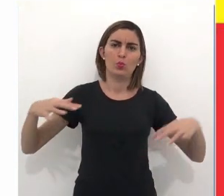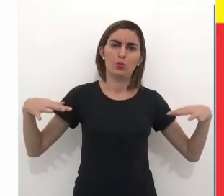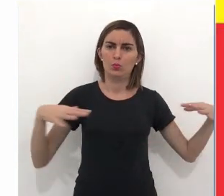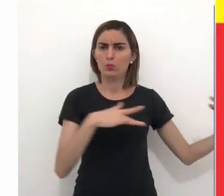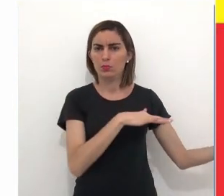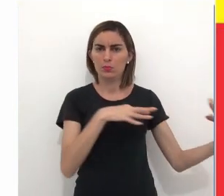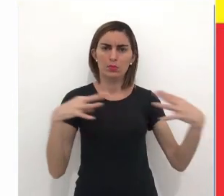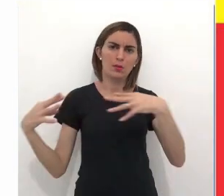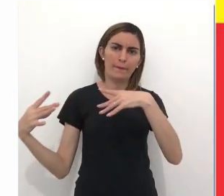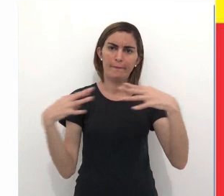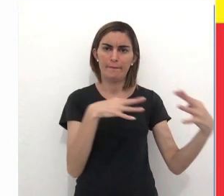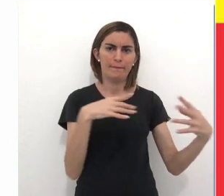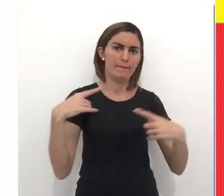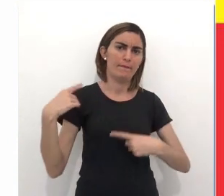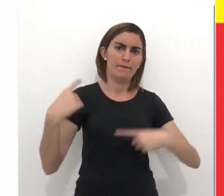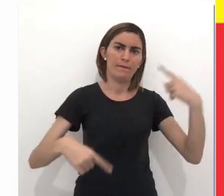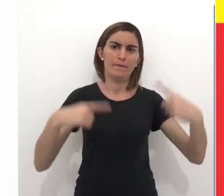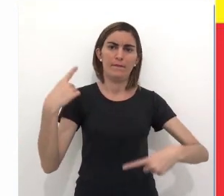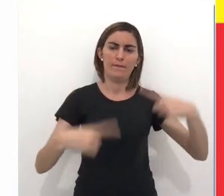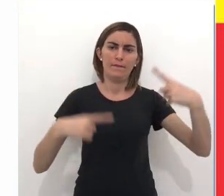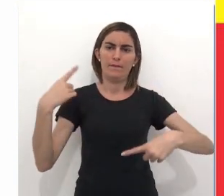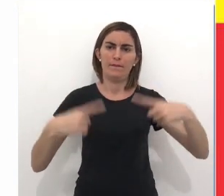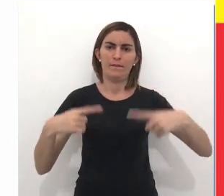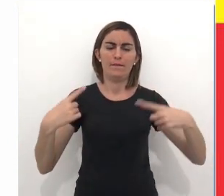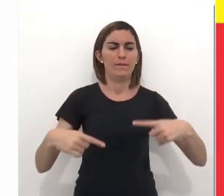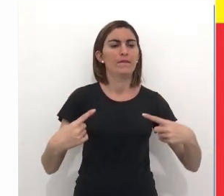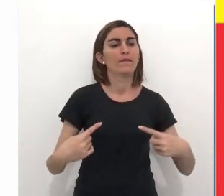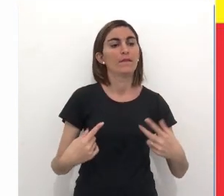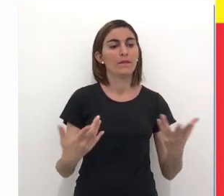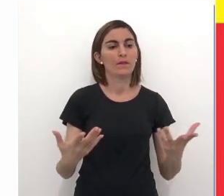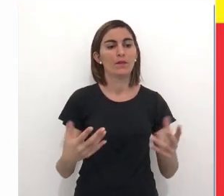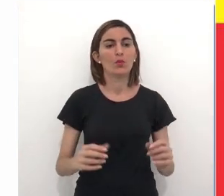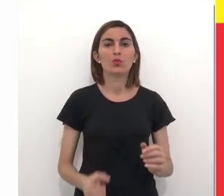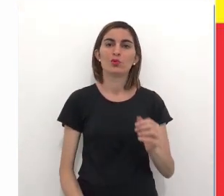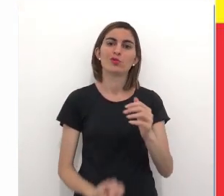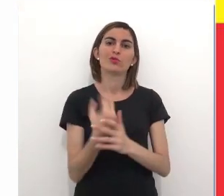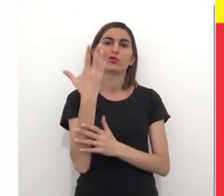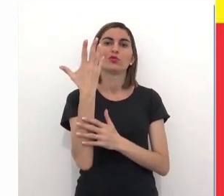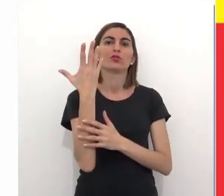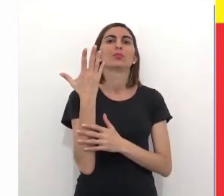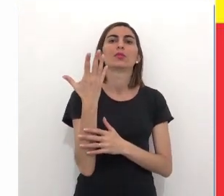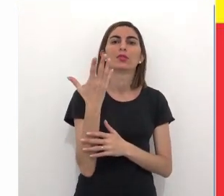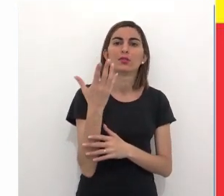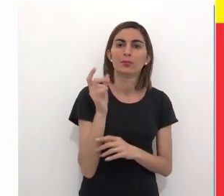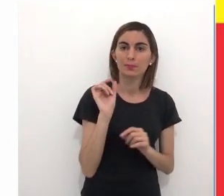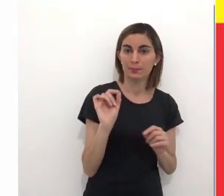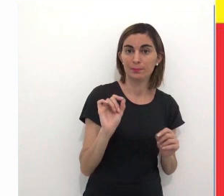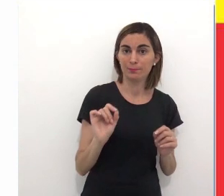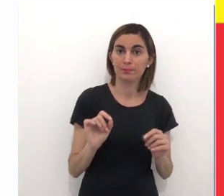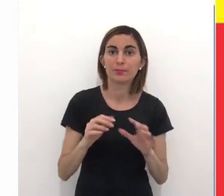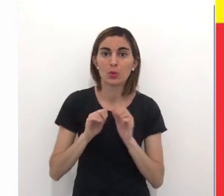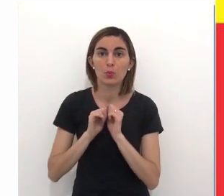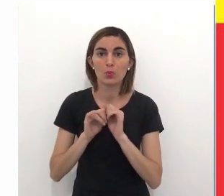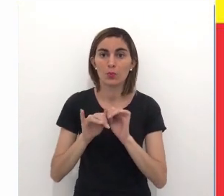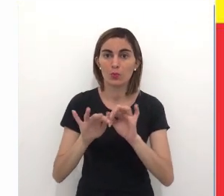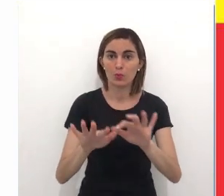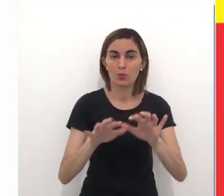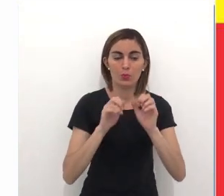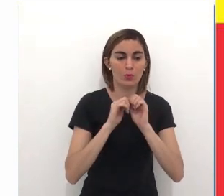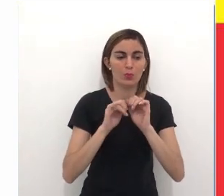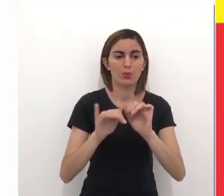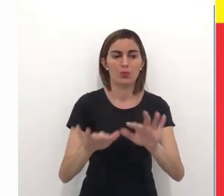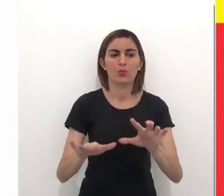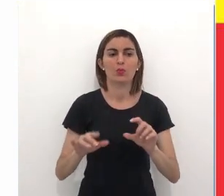conflito. Diante da escalada das tensões, o estopim do conflito foi o surgimento e a propagação